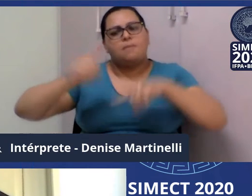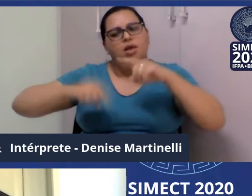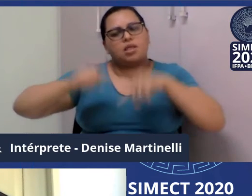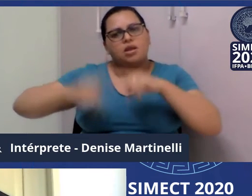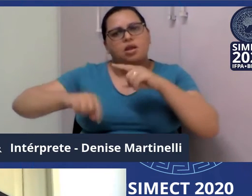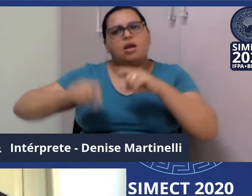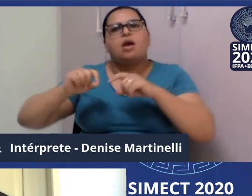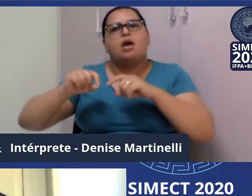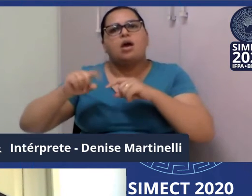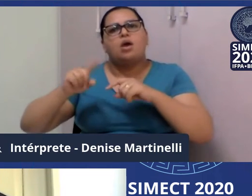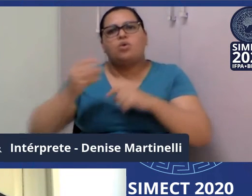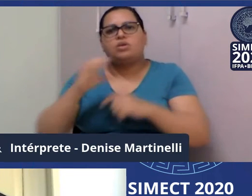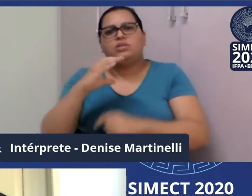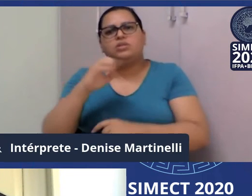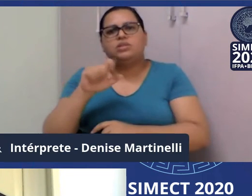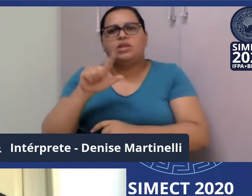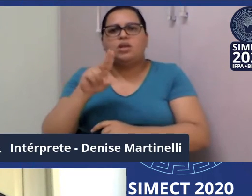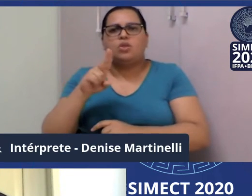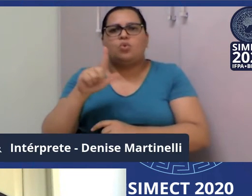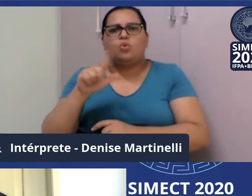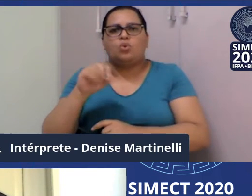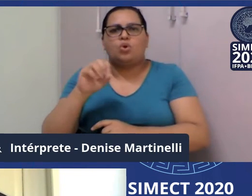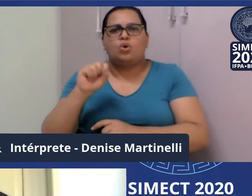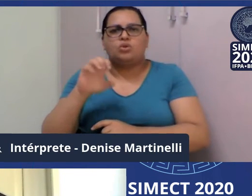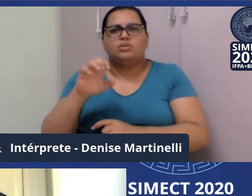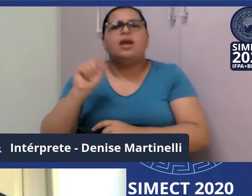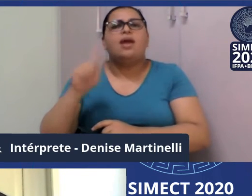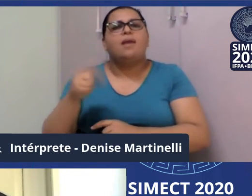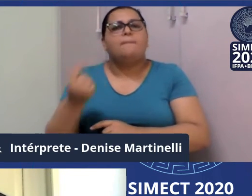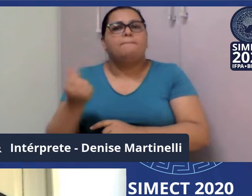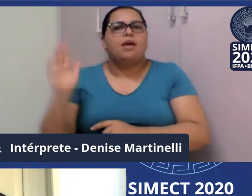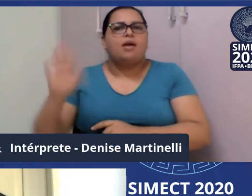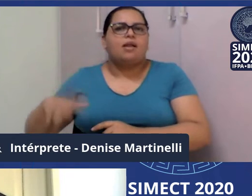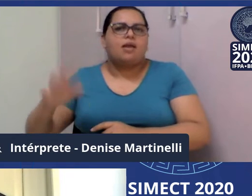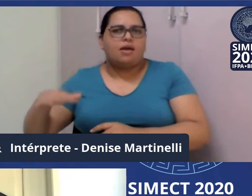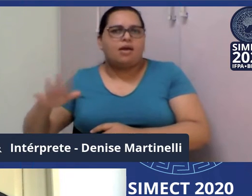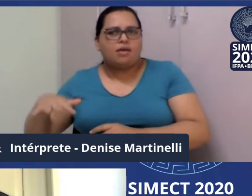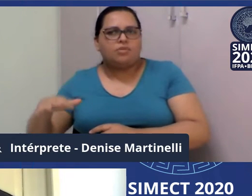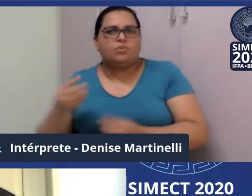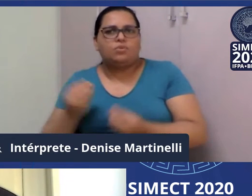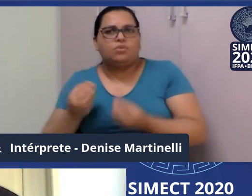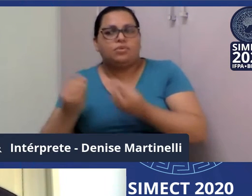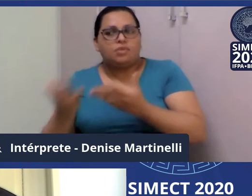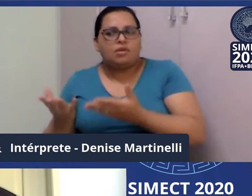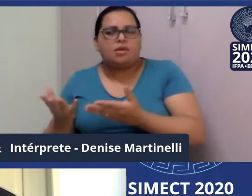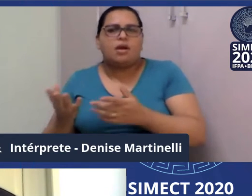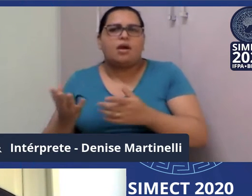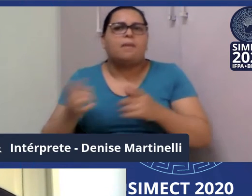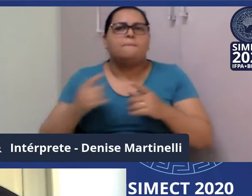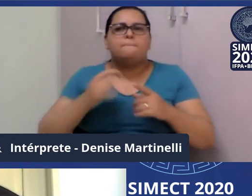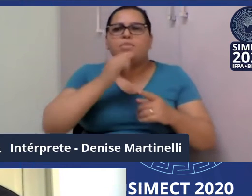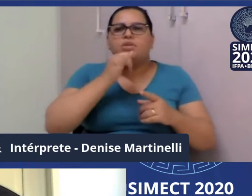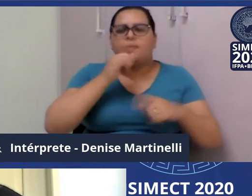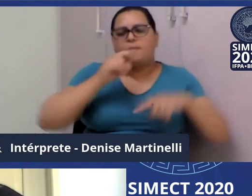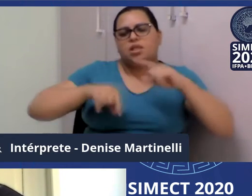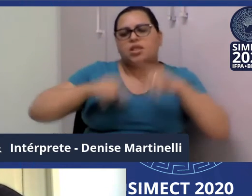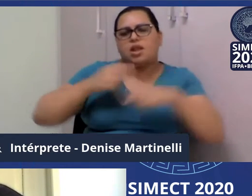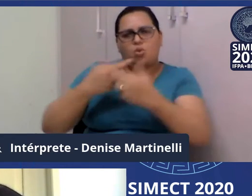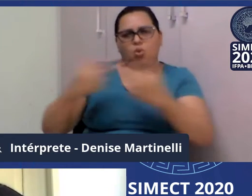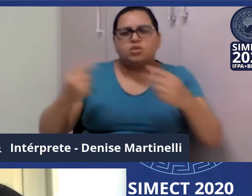balanceada, direcionada à espécie, e o que a gente dá caminhos é testar insumos. Um exemplo que eu dou é a celulose, por